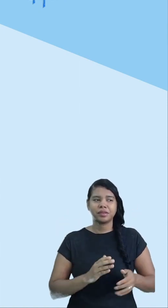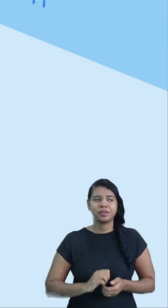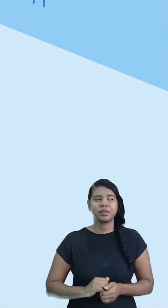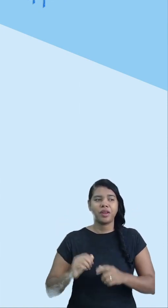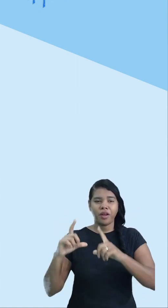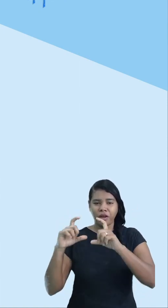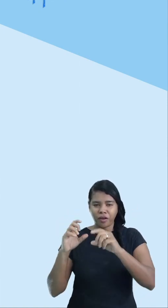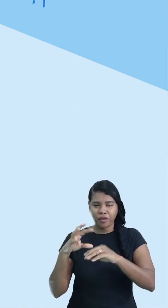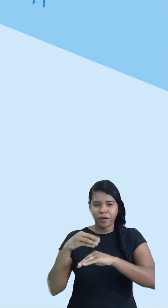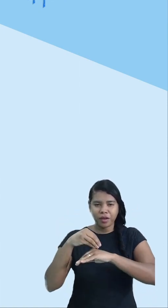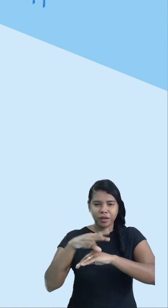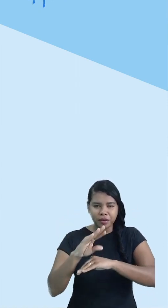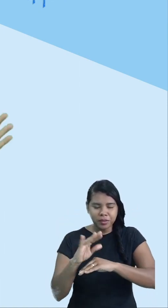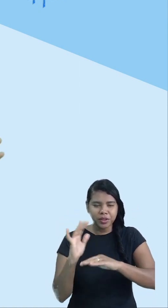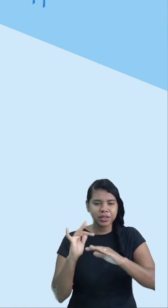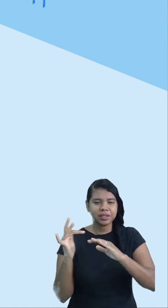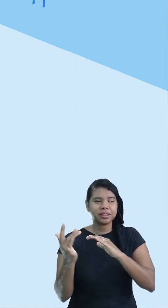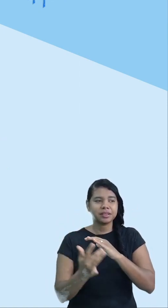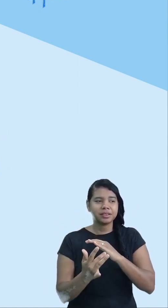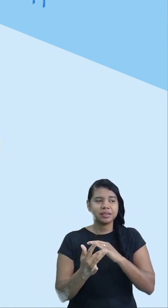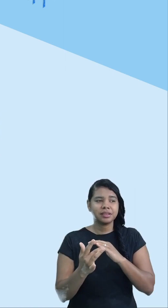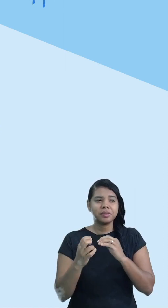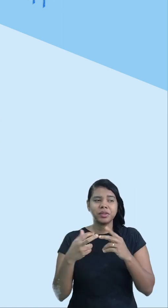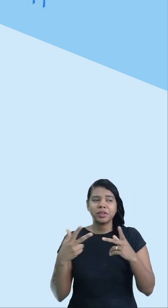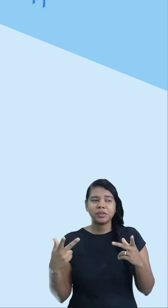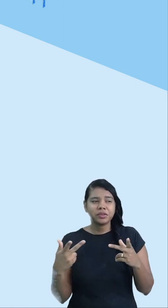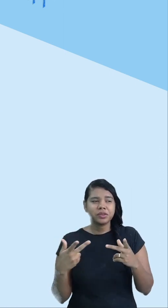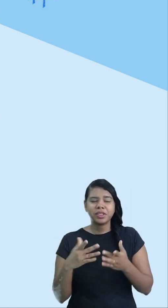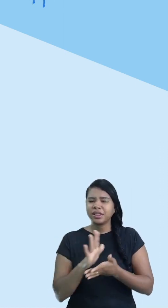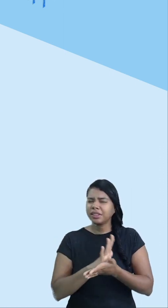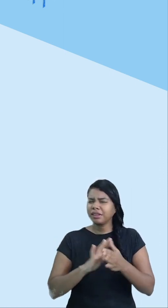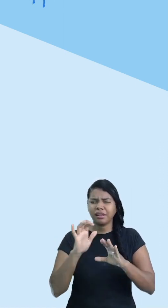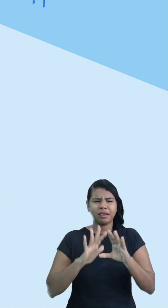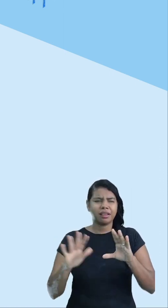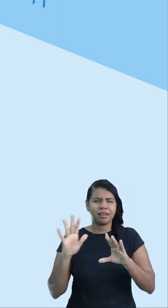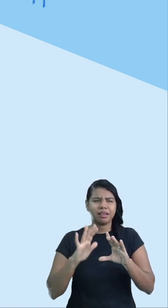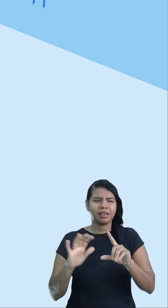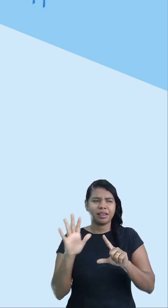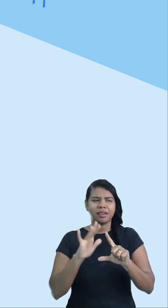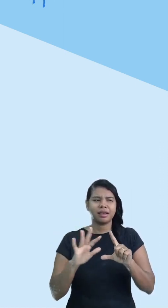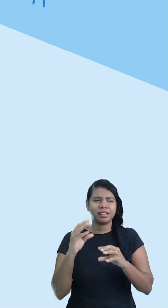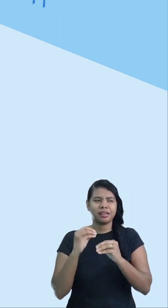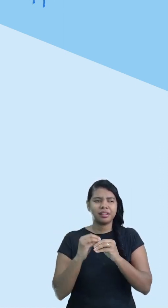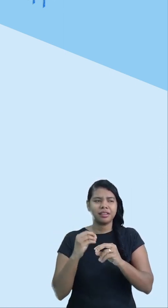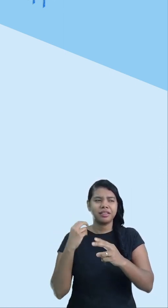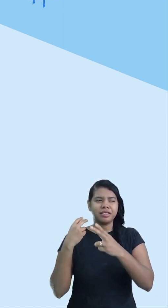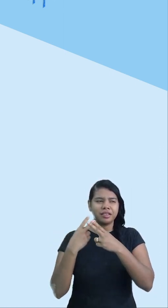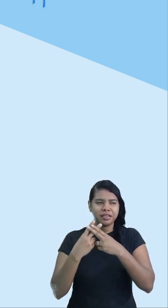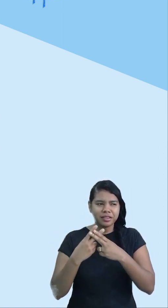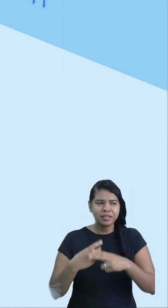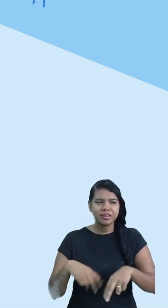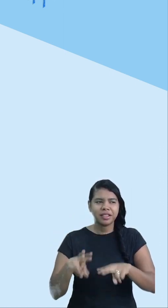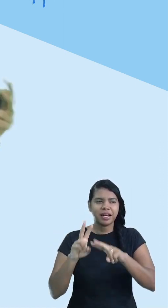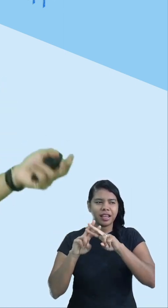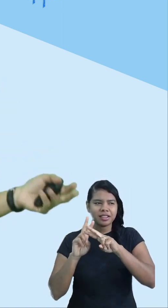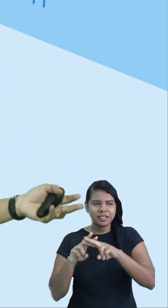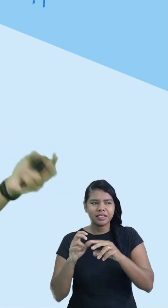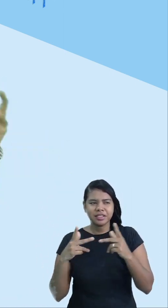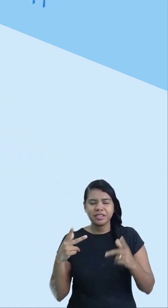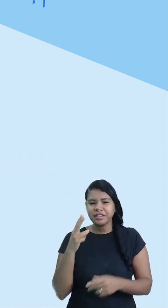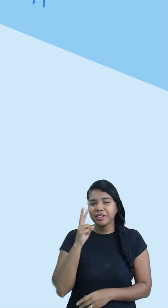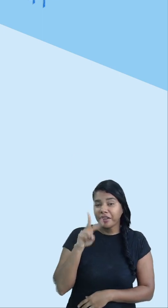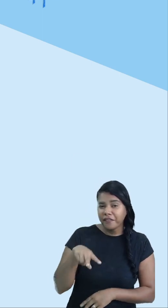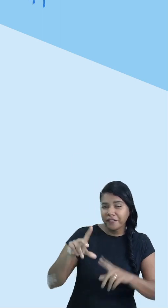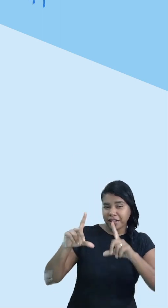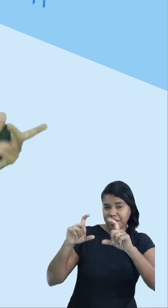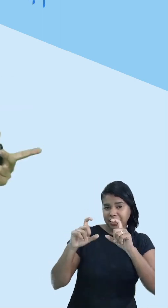foto, eu boto algumas hashtags que não tem nada a ver, mas eu sei que está em alta a hashtag, né? Então boto lá que é para o pessoal que está procurando as outras hashtags, veja minha foto,